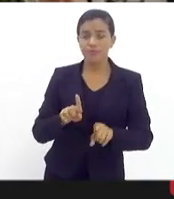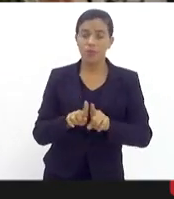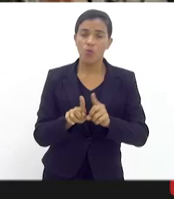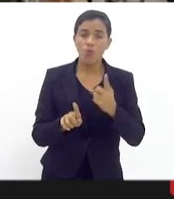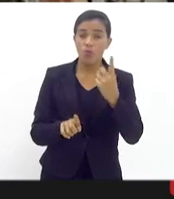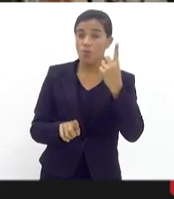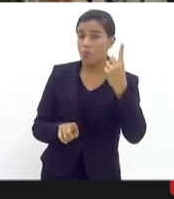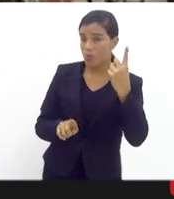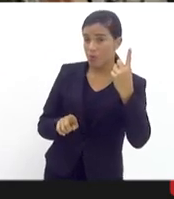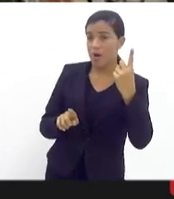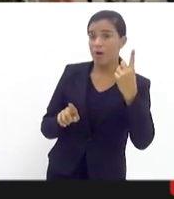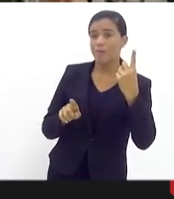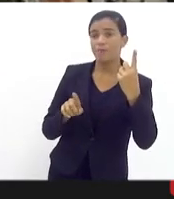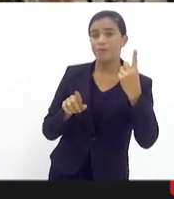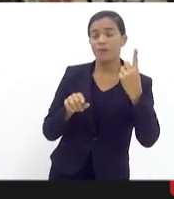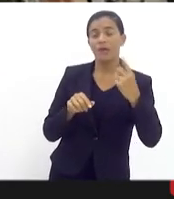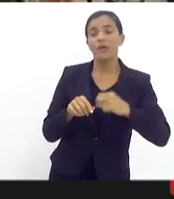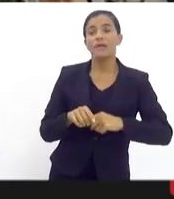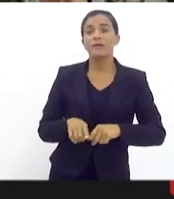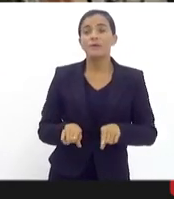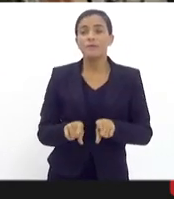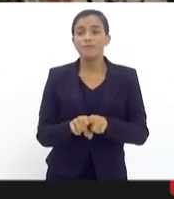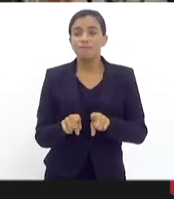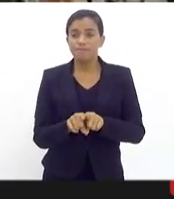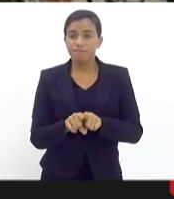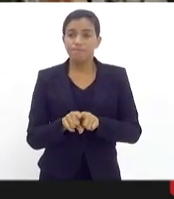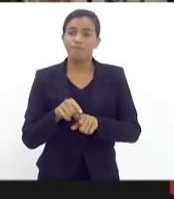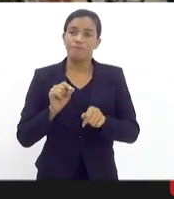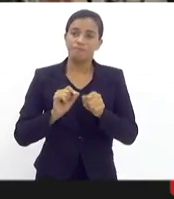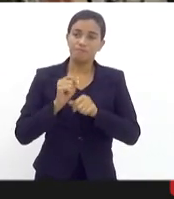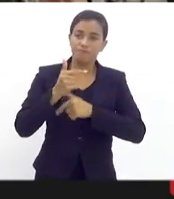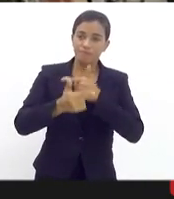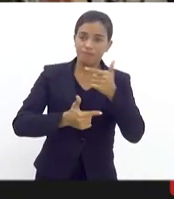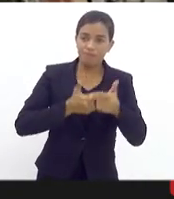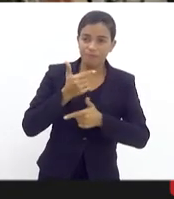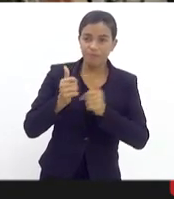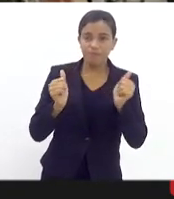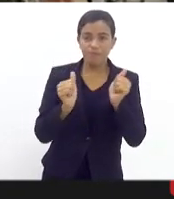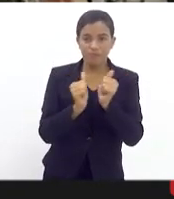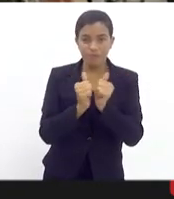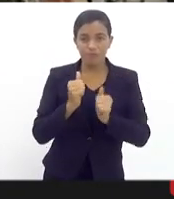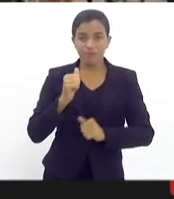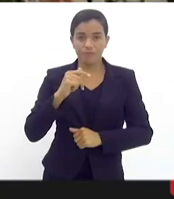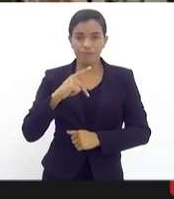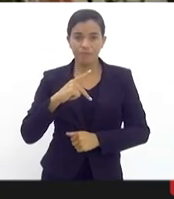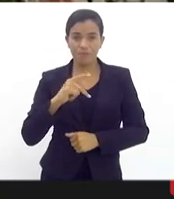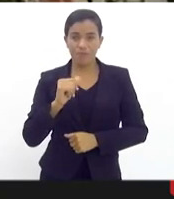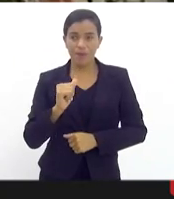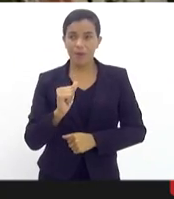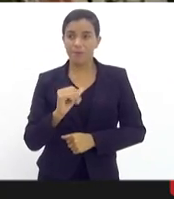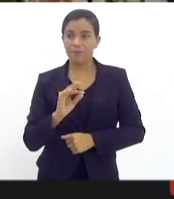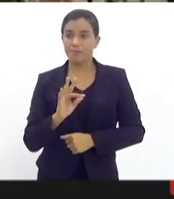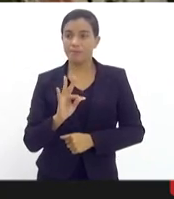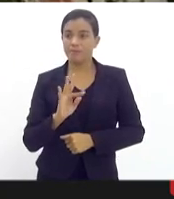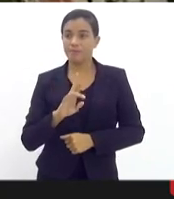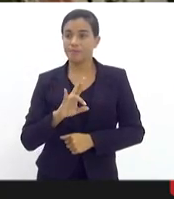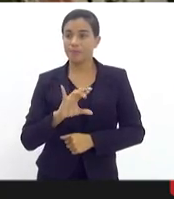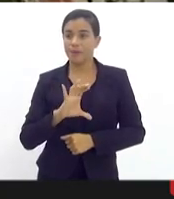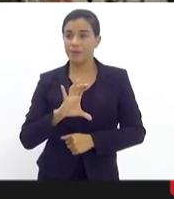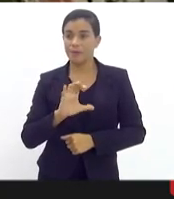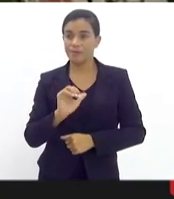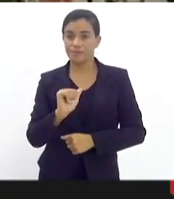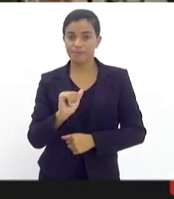é o Palavra Livre. Então, fiz um trabalho com a Patrícia Blanco, que é presidente do Palavra